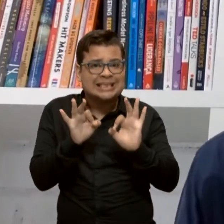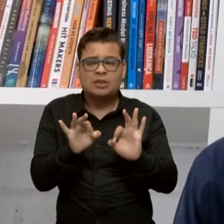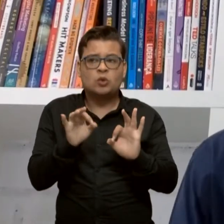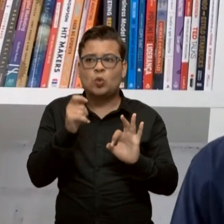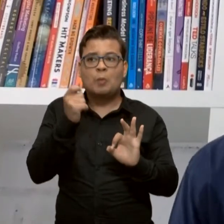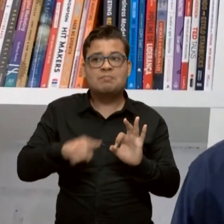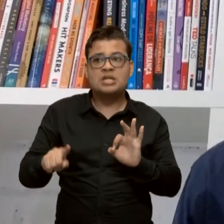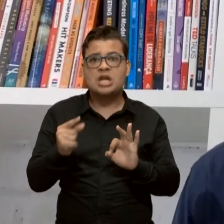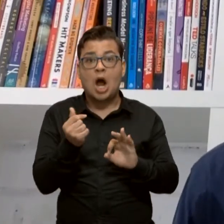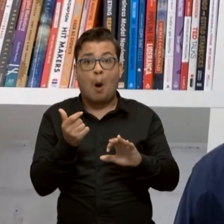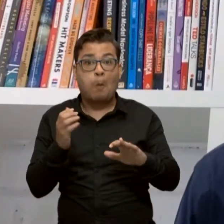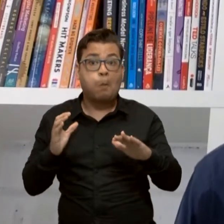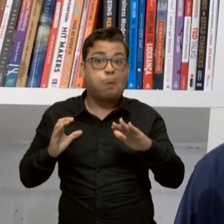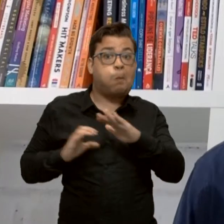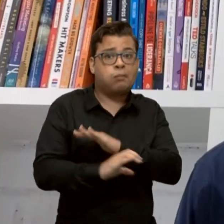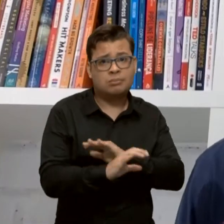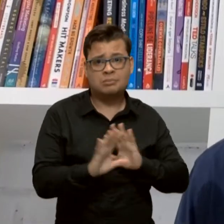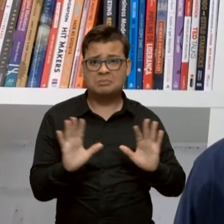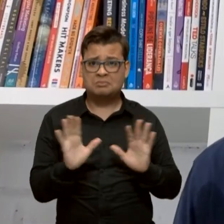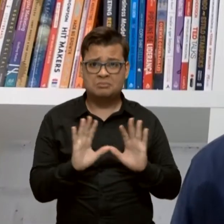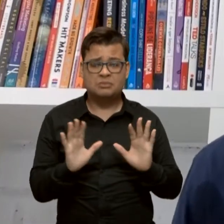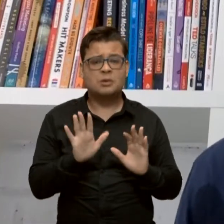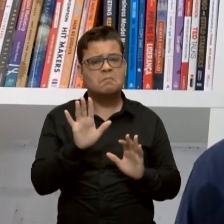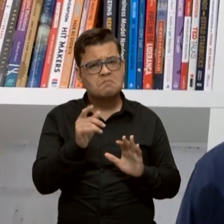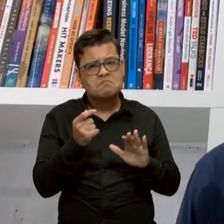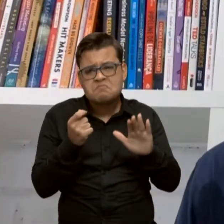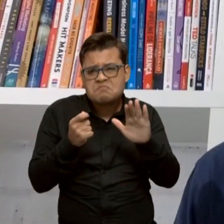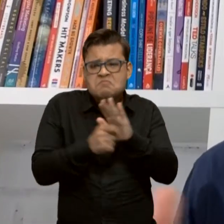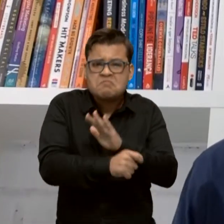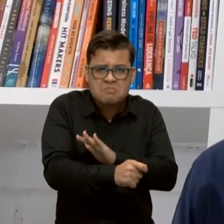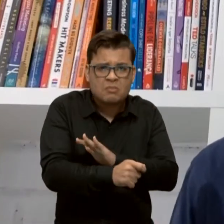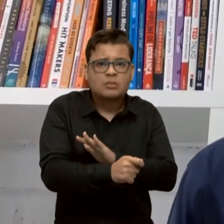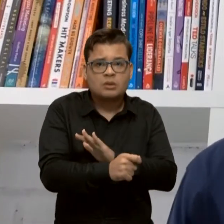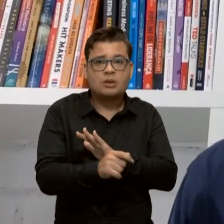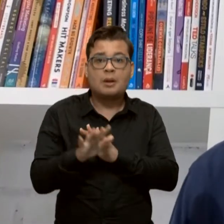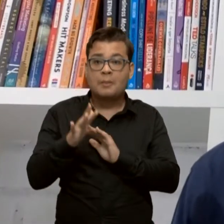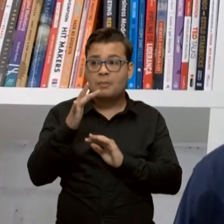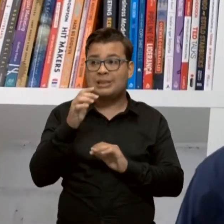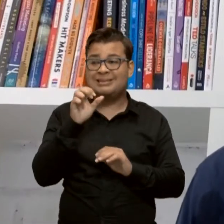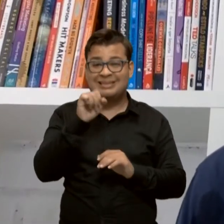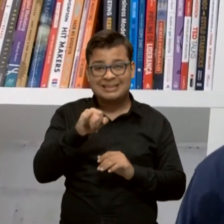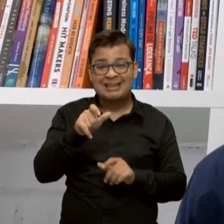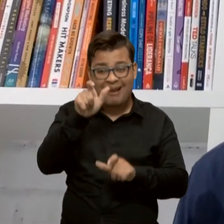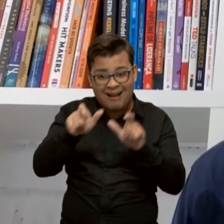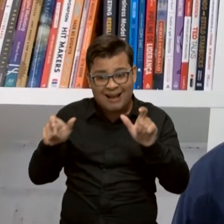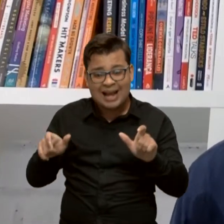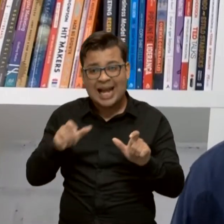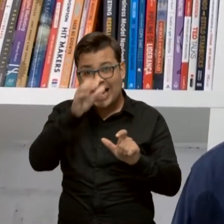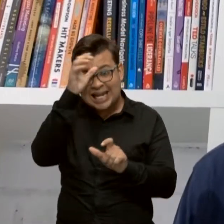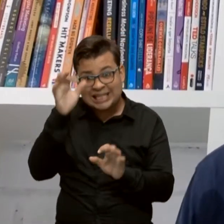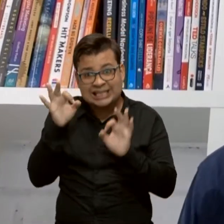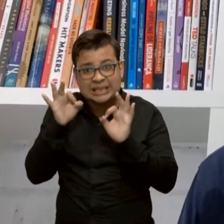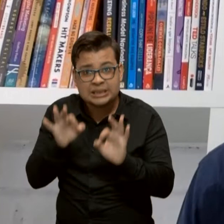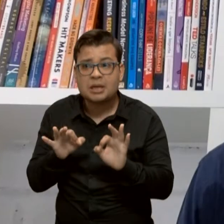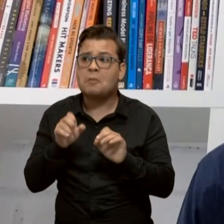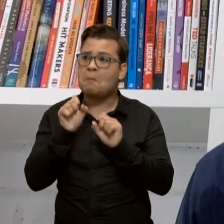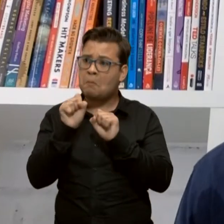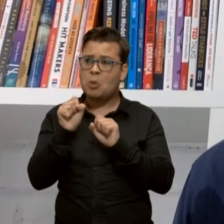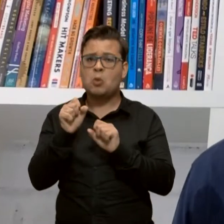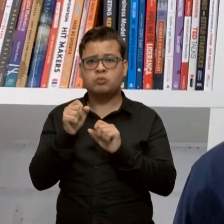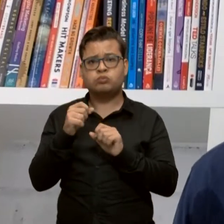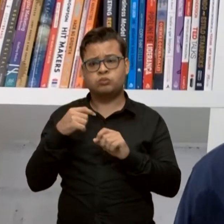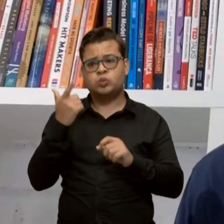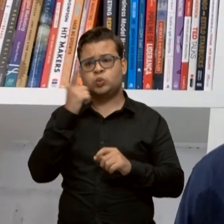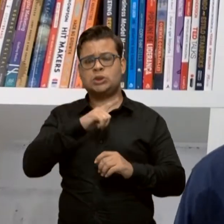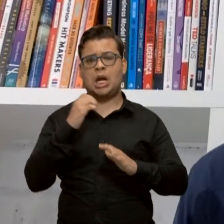uma resposta boa do cliente, não vai ser caro, o dono do pequeno negócio pode ter bons resultados. A